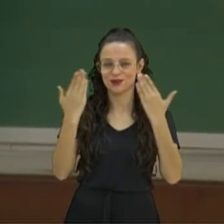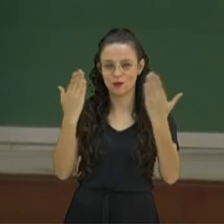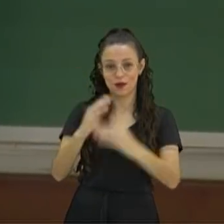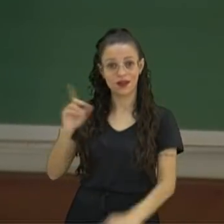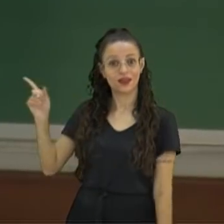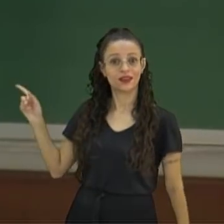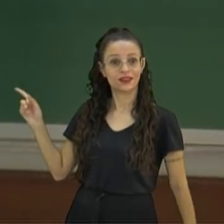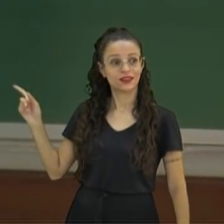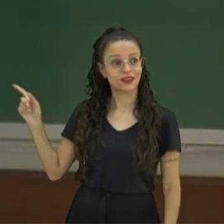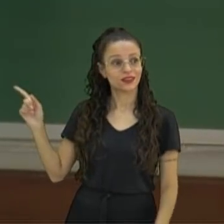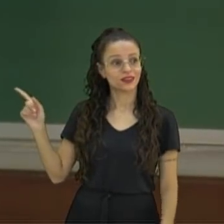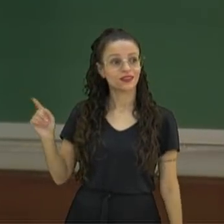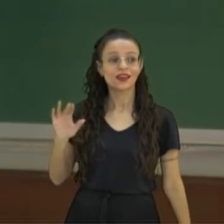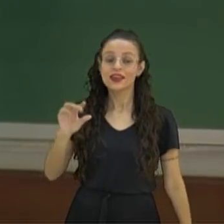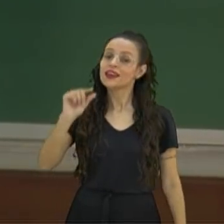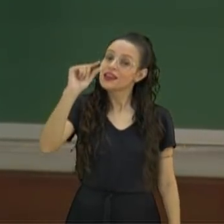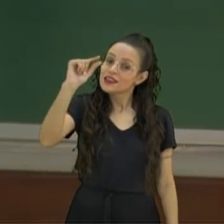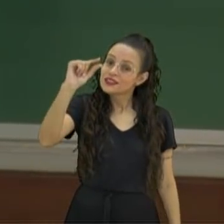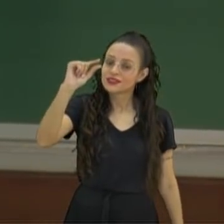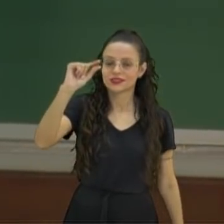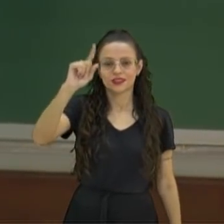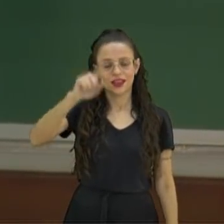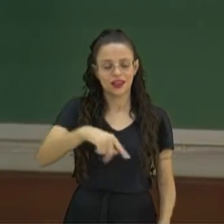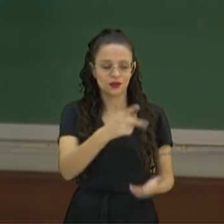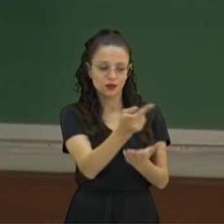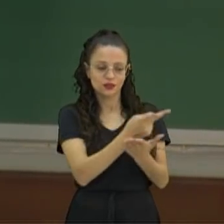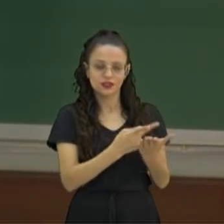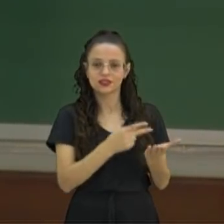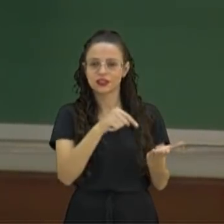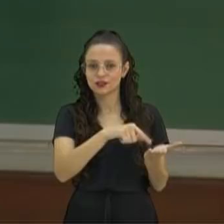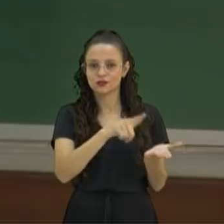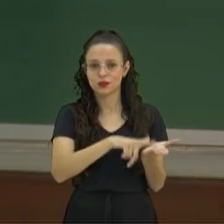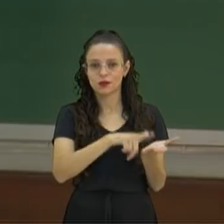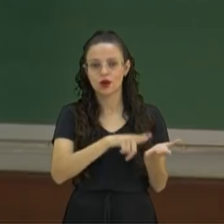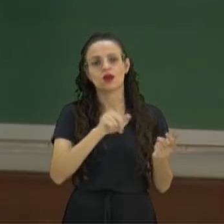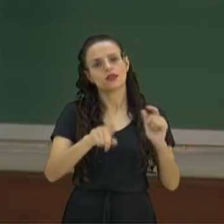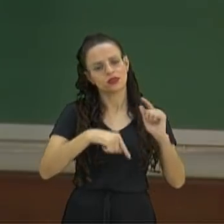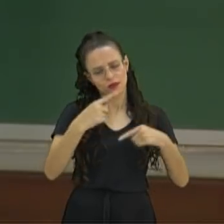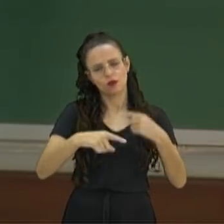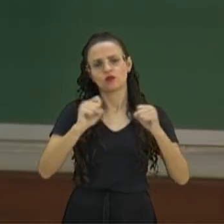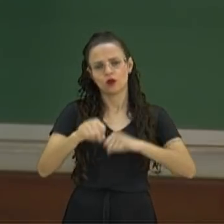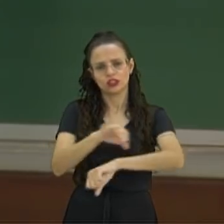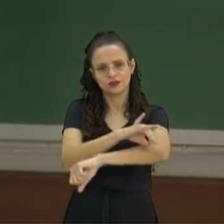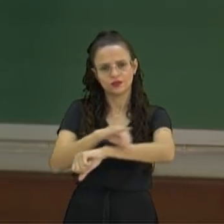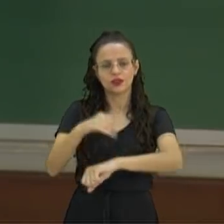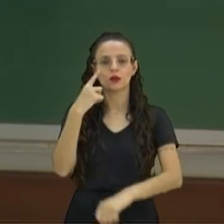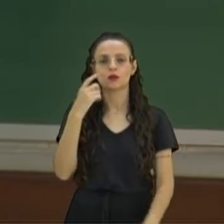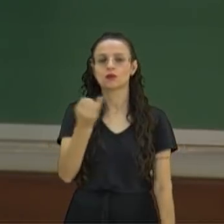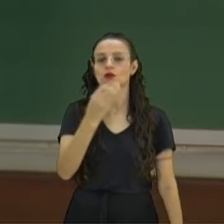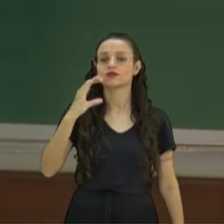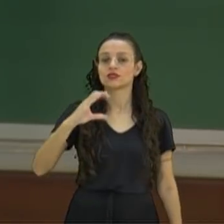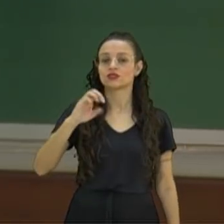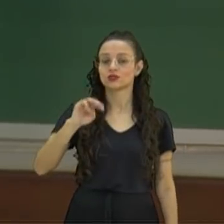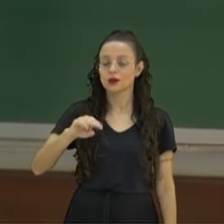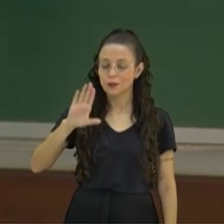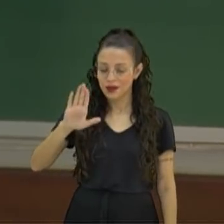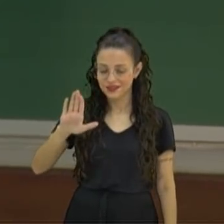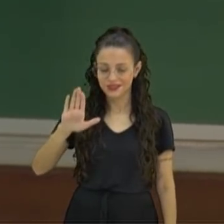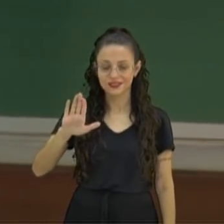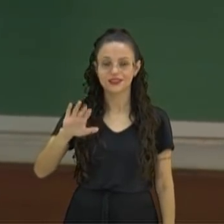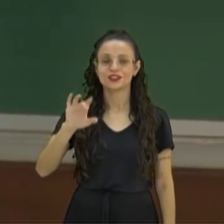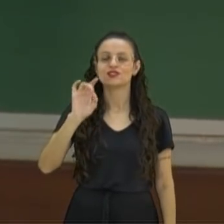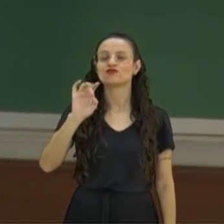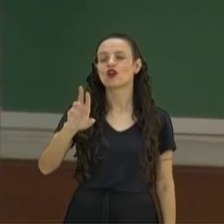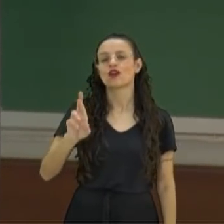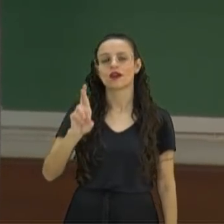vezes menor, esse é o tamanho que eu vou ter que desenhar no papel. Aí depois a gente pode medir com a régua e ver quantos centímetros deram aqui. Mas então,